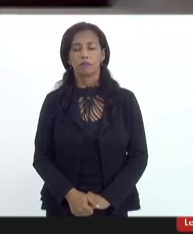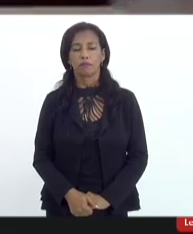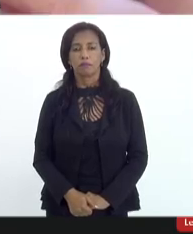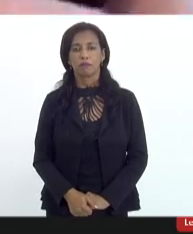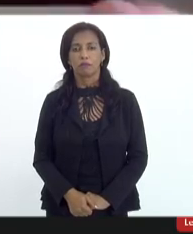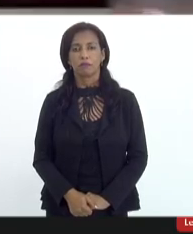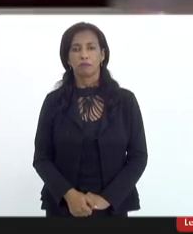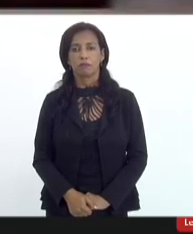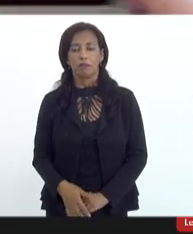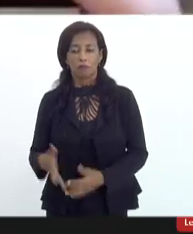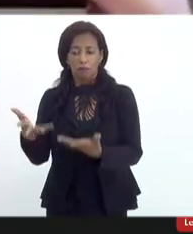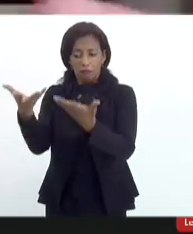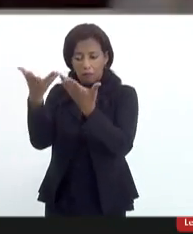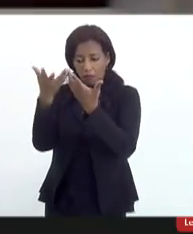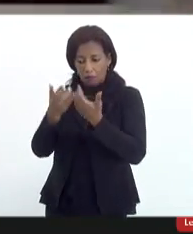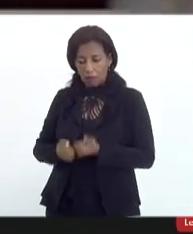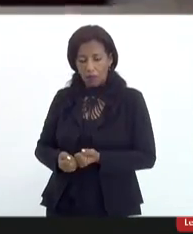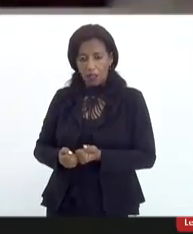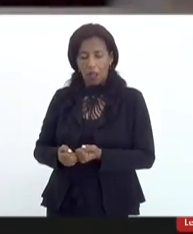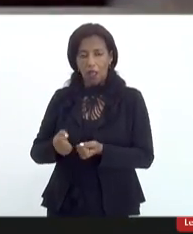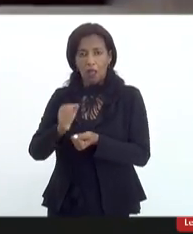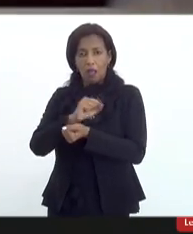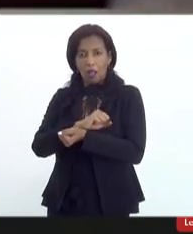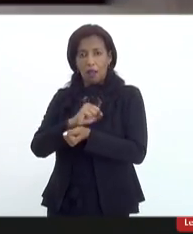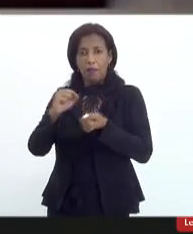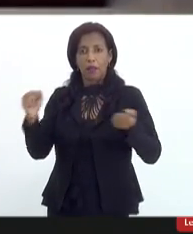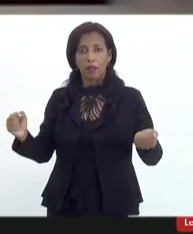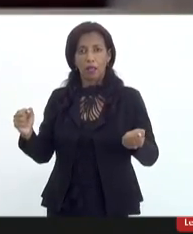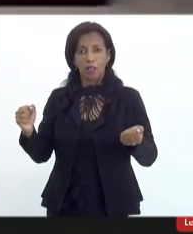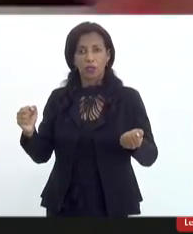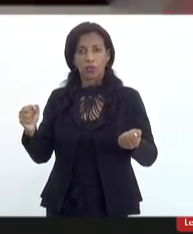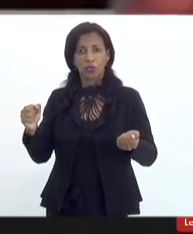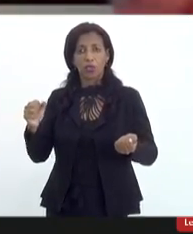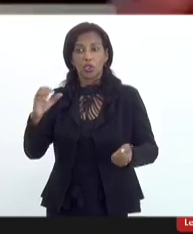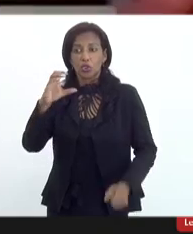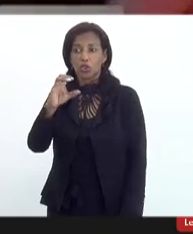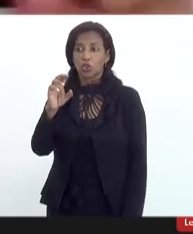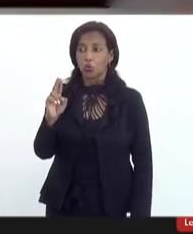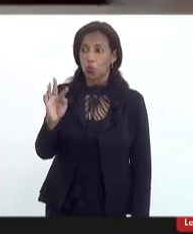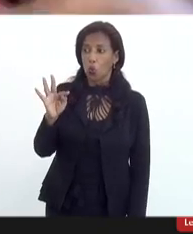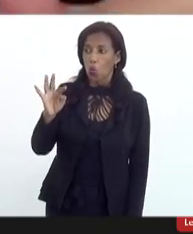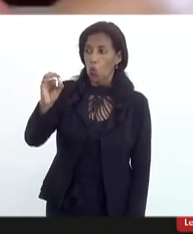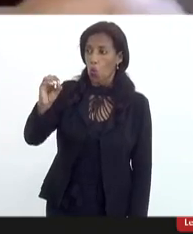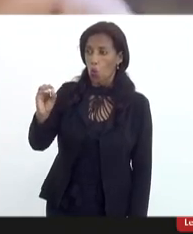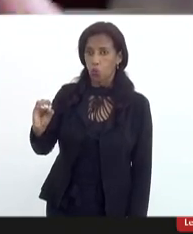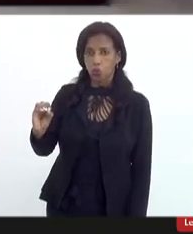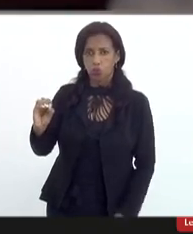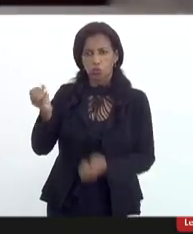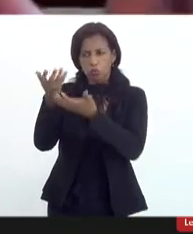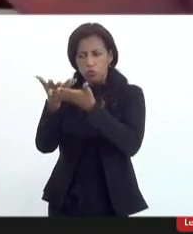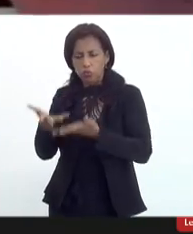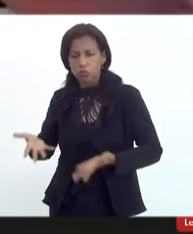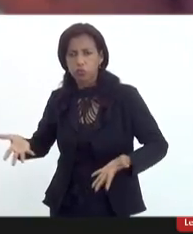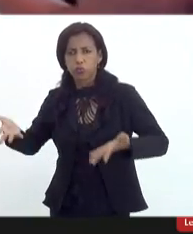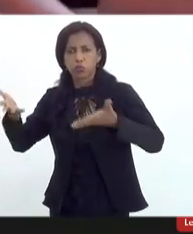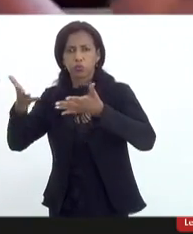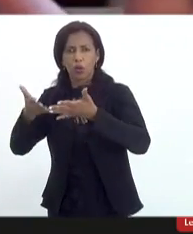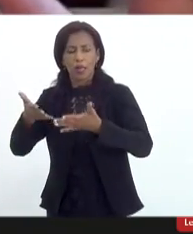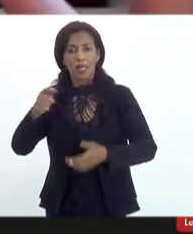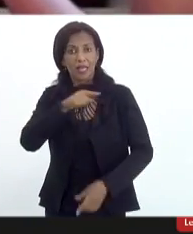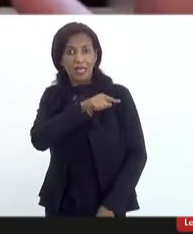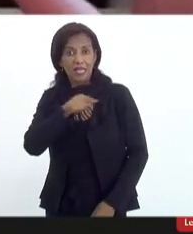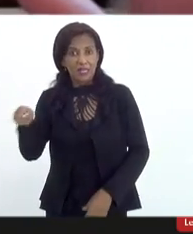adota a liberdade de culto e de credo. Durante esse período de 391 anos, o Brasil